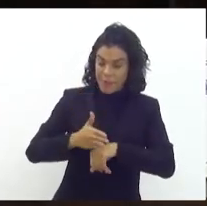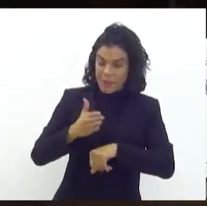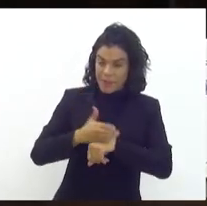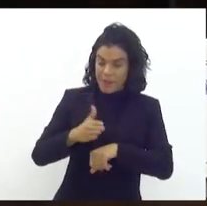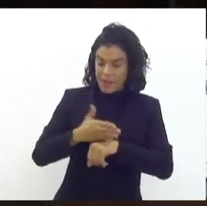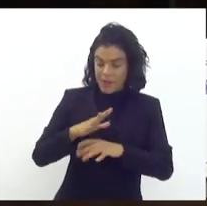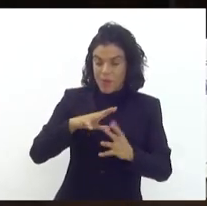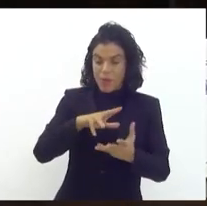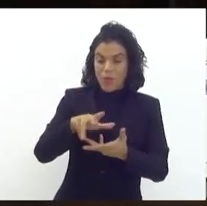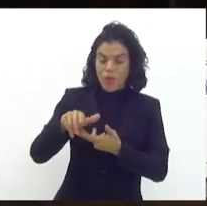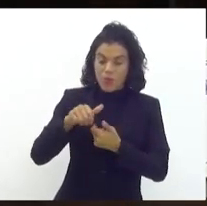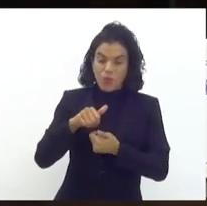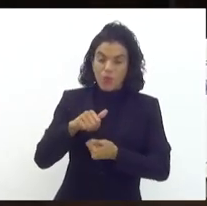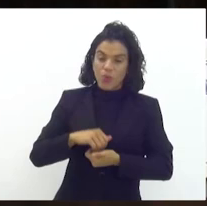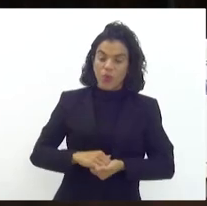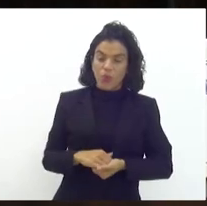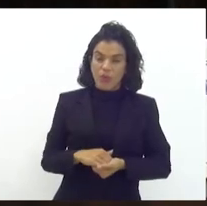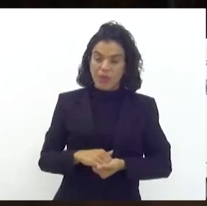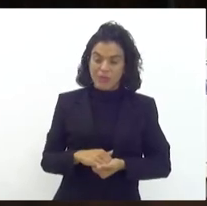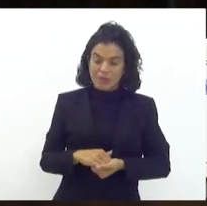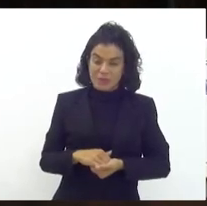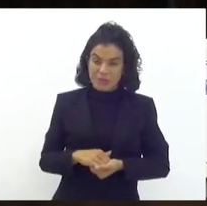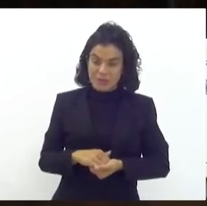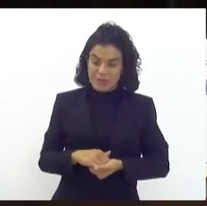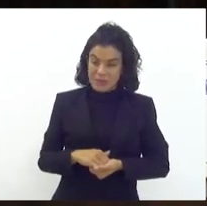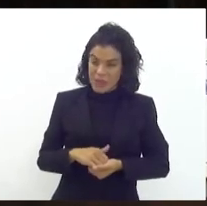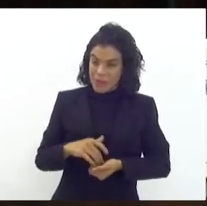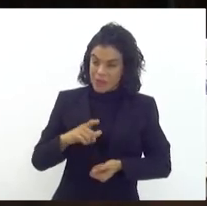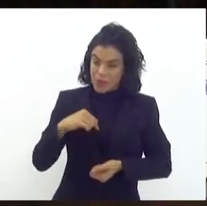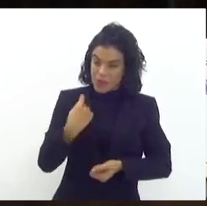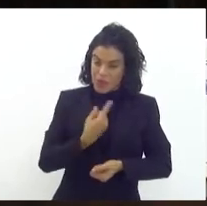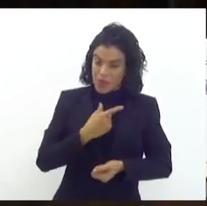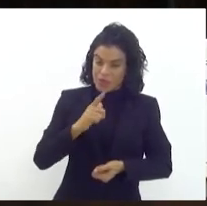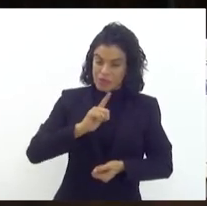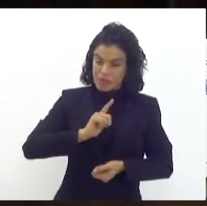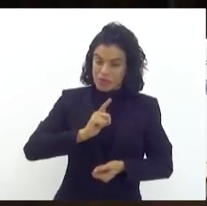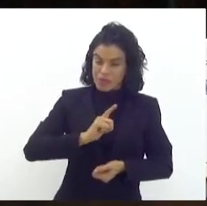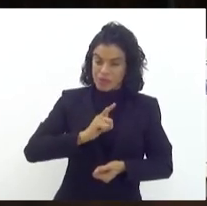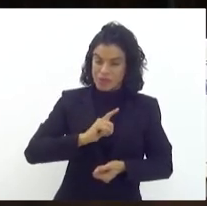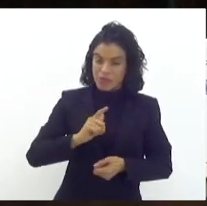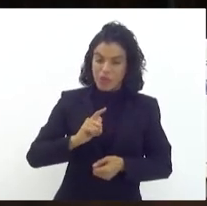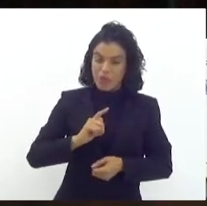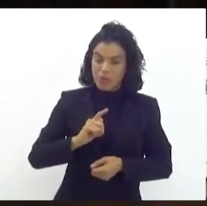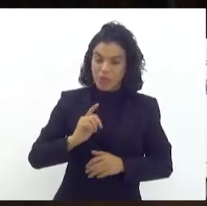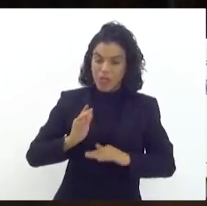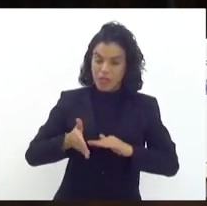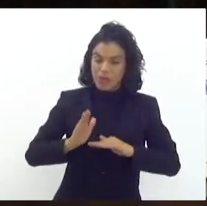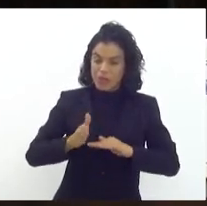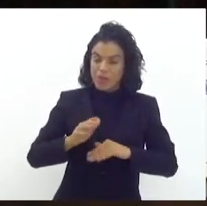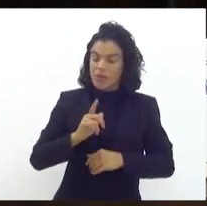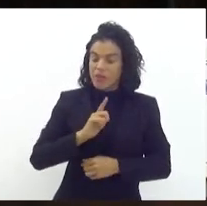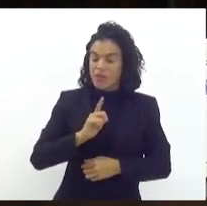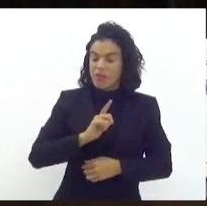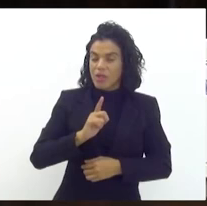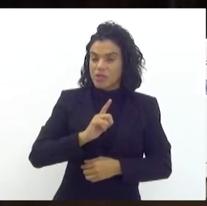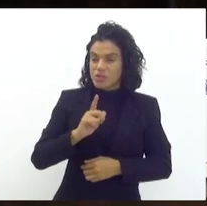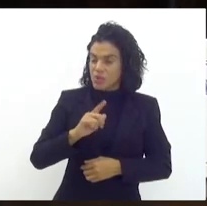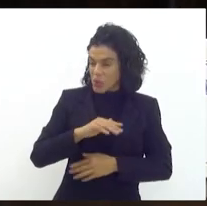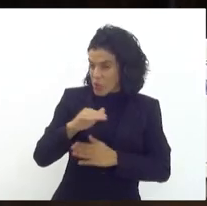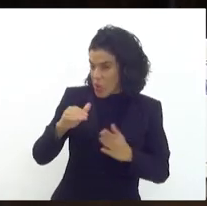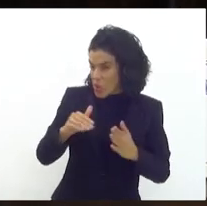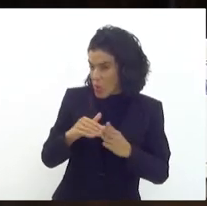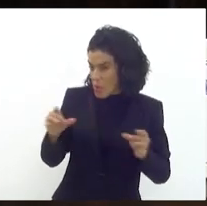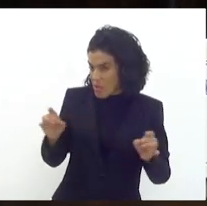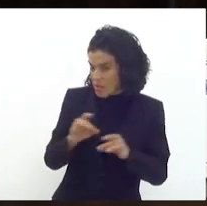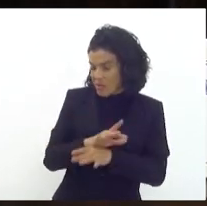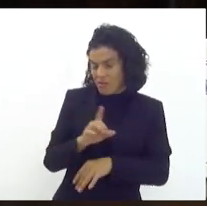no mundo moderno no primeiro mundo nós estamos caminhando na linha certa Ah mas não foi assim totalmente que saiu